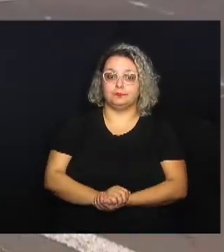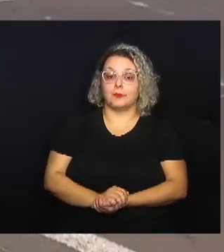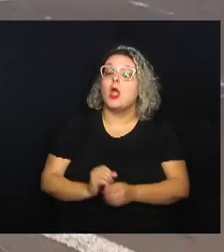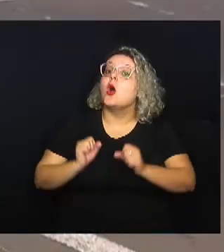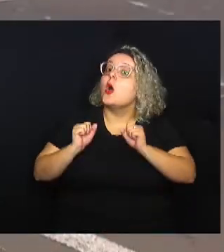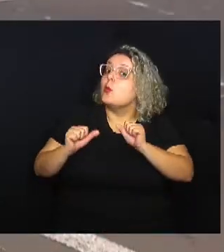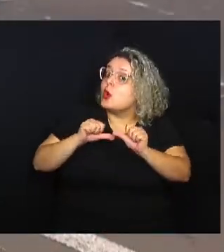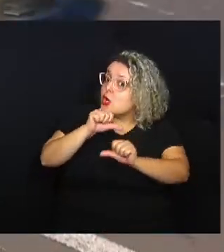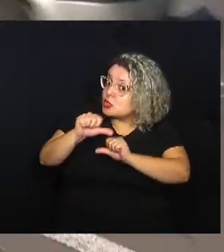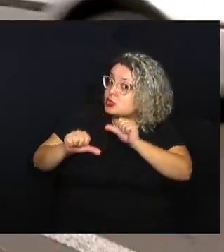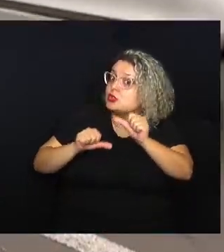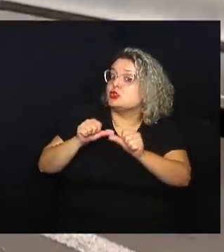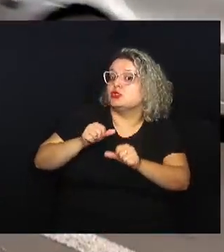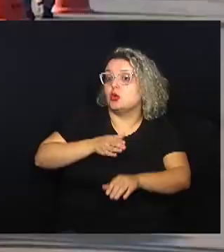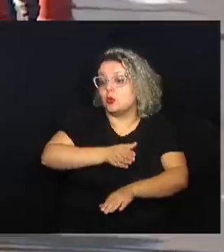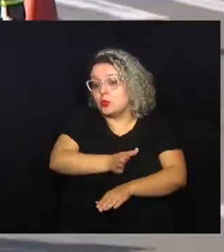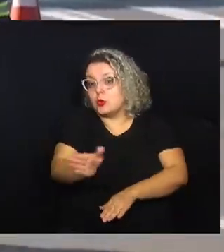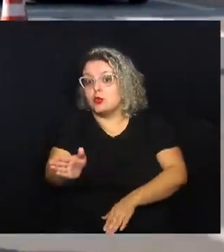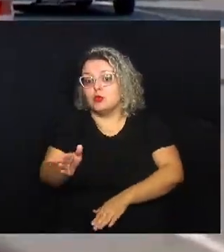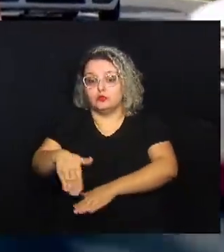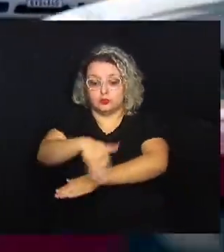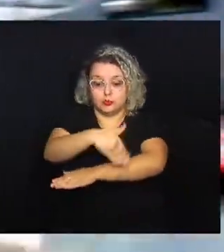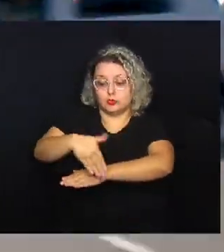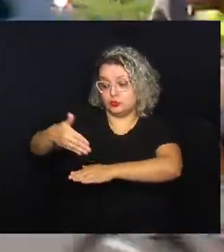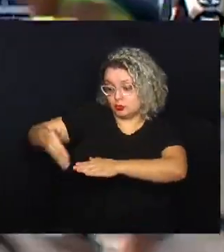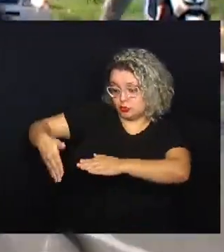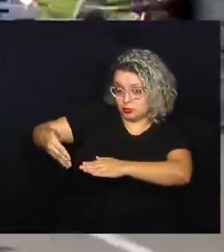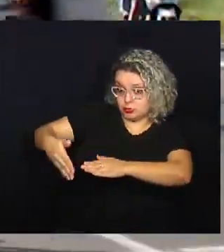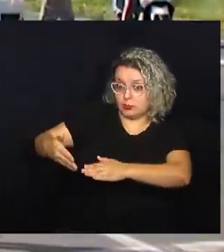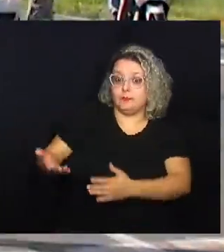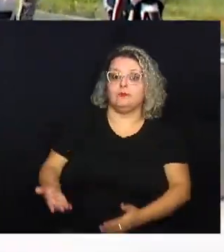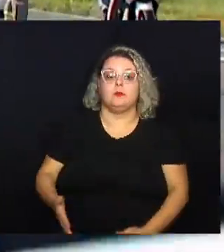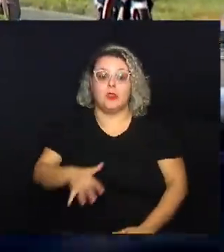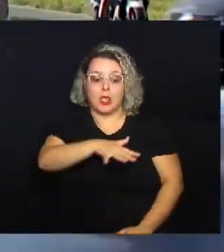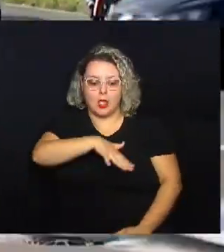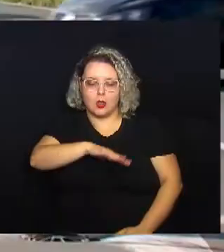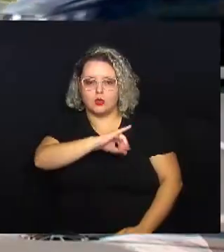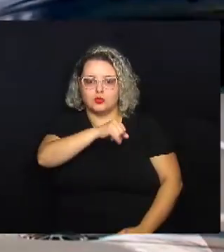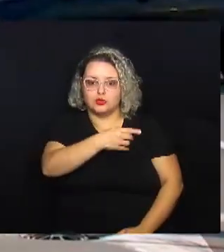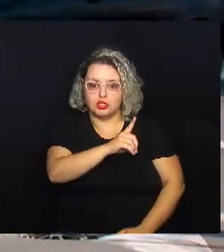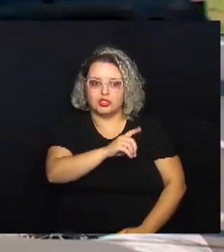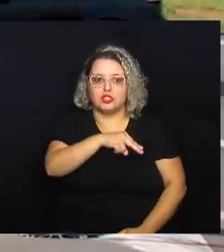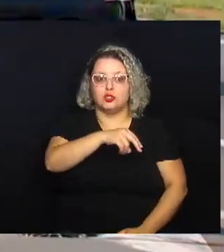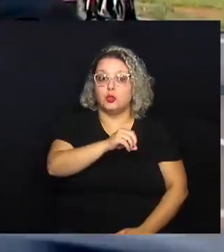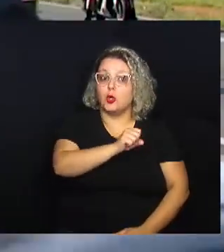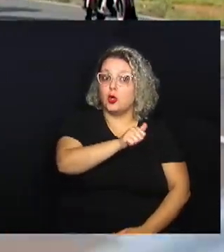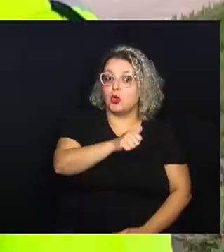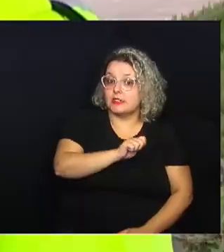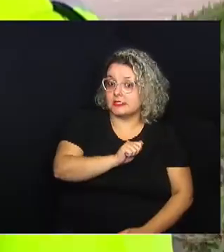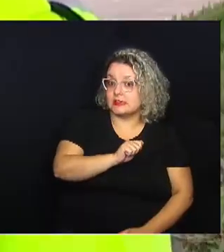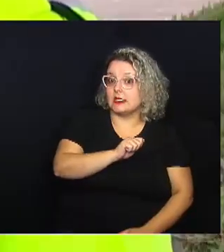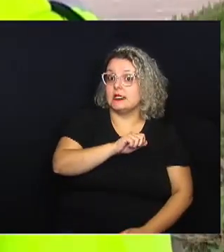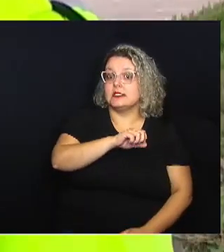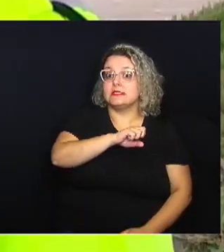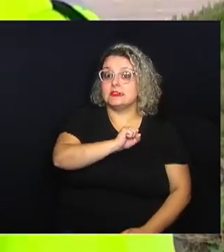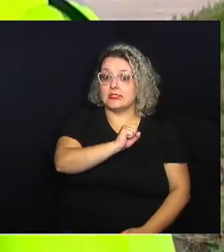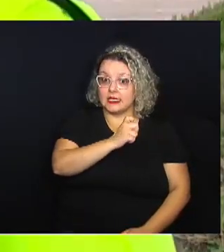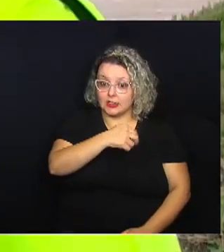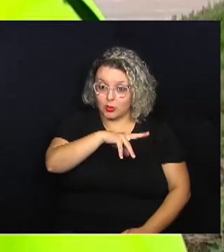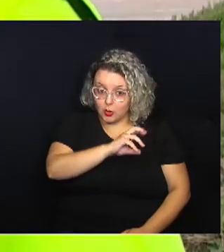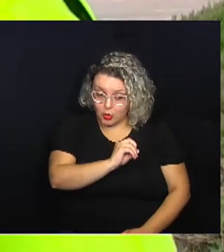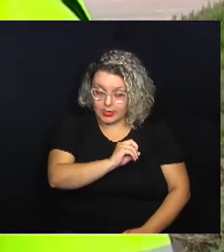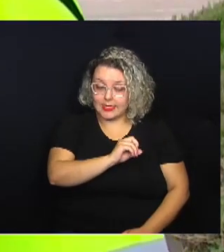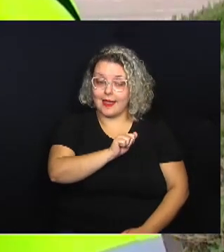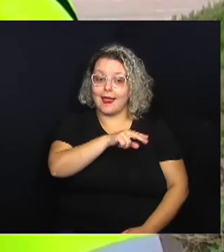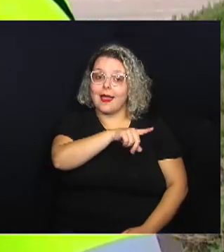trânsito das Zeferino com ateudureto de Camargo que fica na região do Jardim Nossa Senhora Auxiliadora objetivo disso